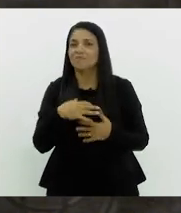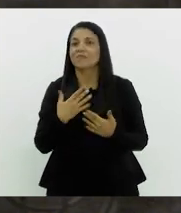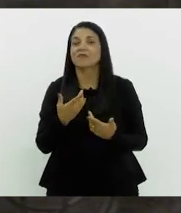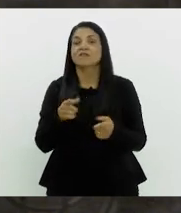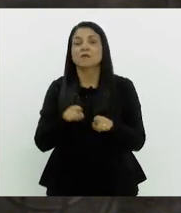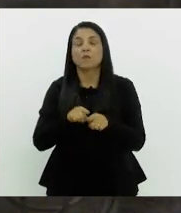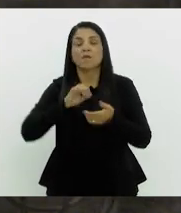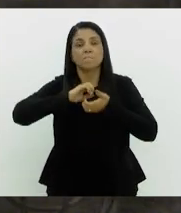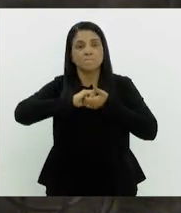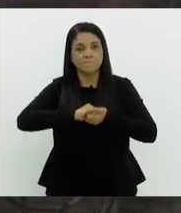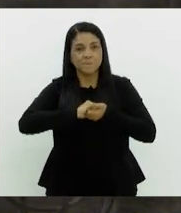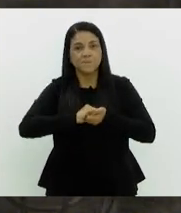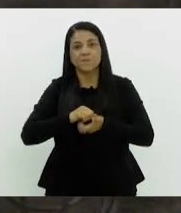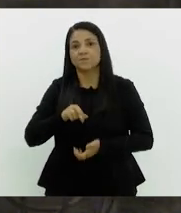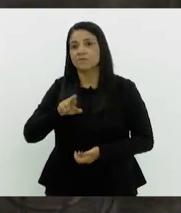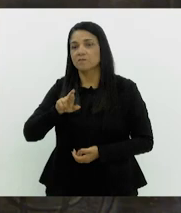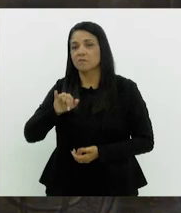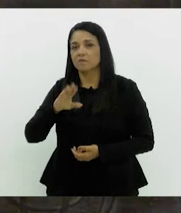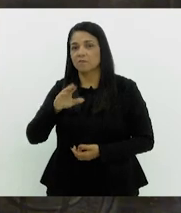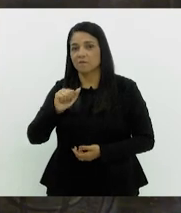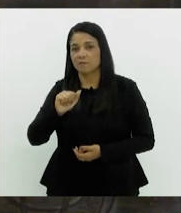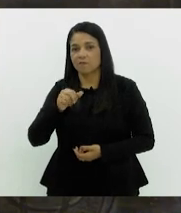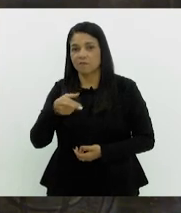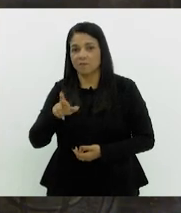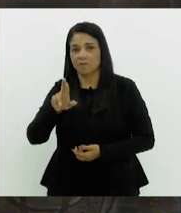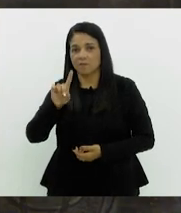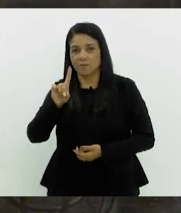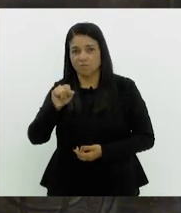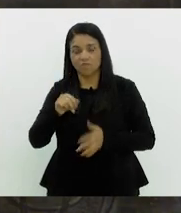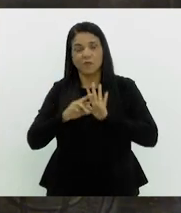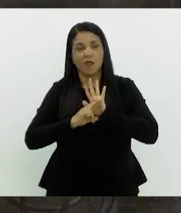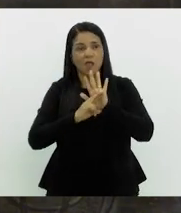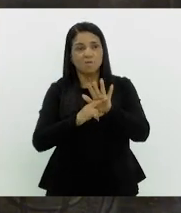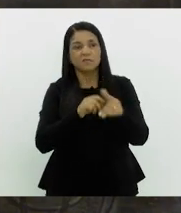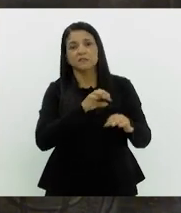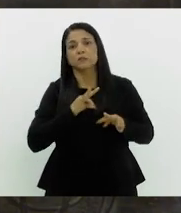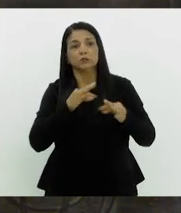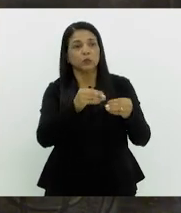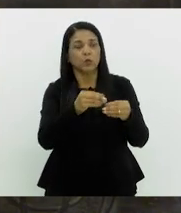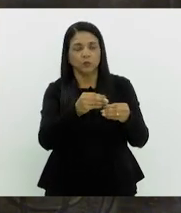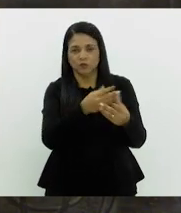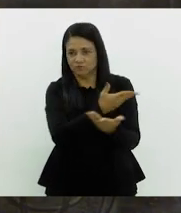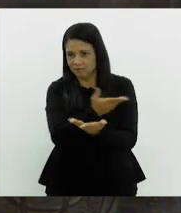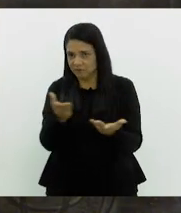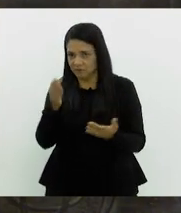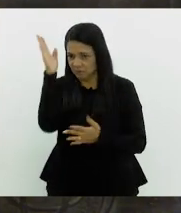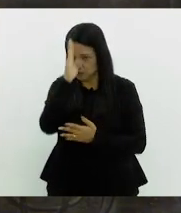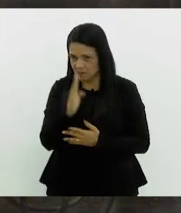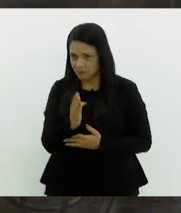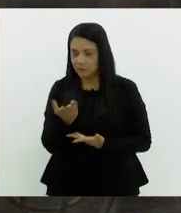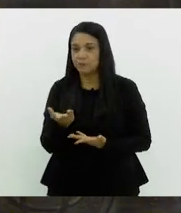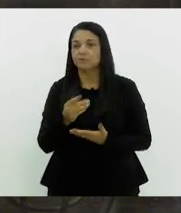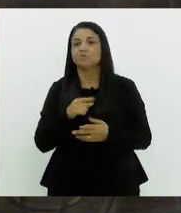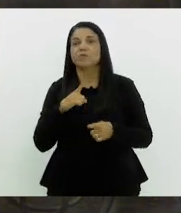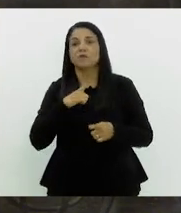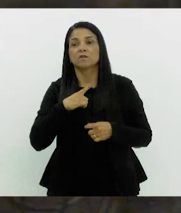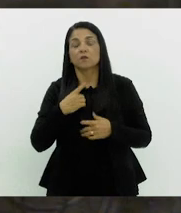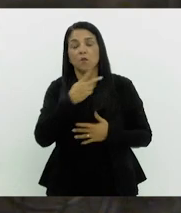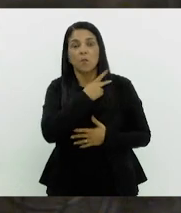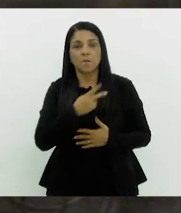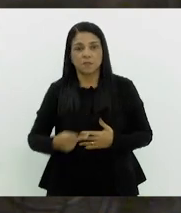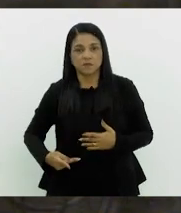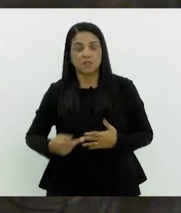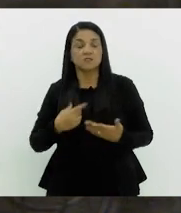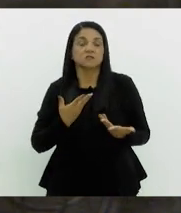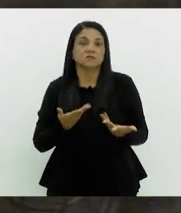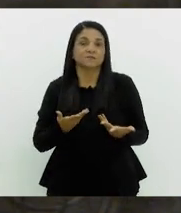representa todos vocês aí pelo Brasil afora. Falo aqui como presidente do TCM, mas, tia Ju, eu vou me arvorar no direito